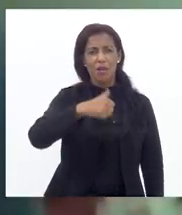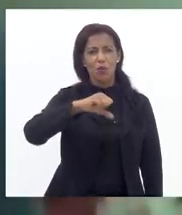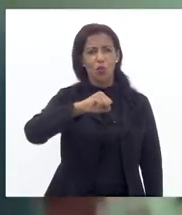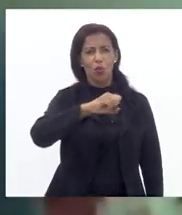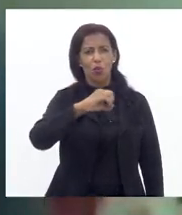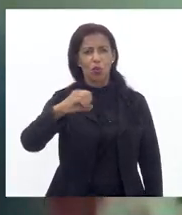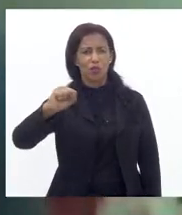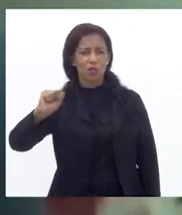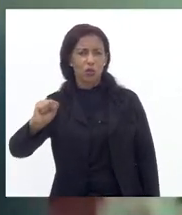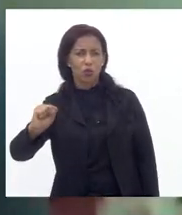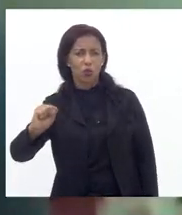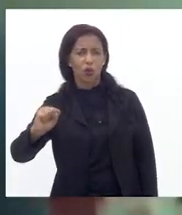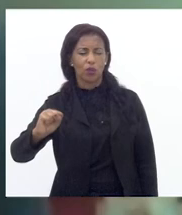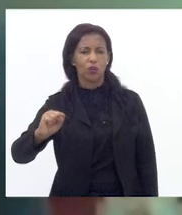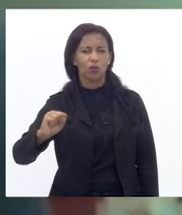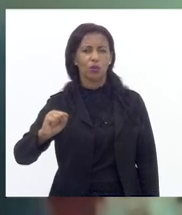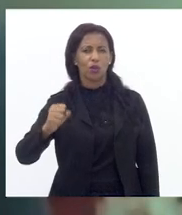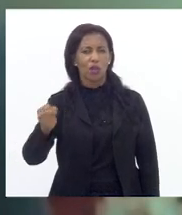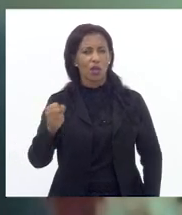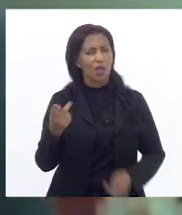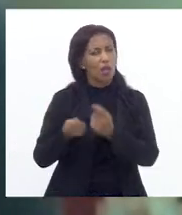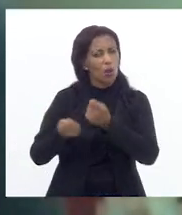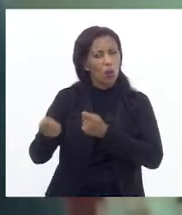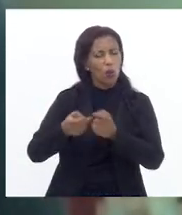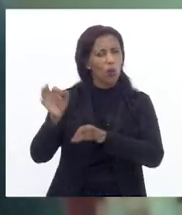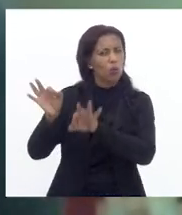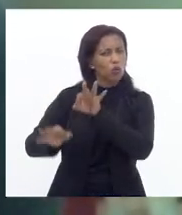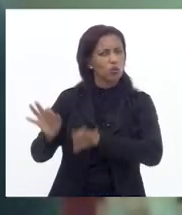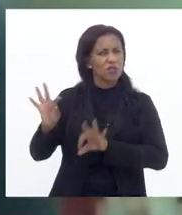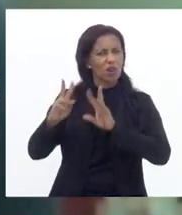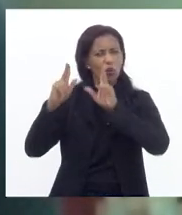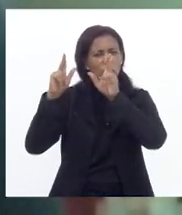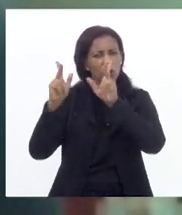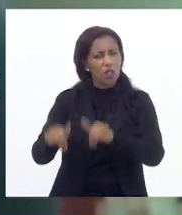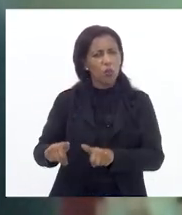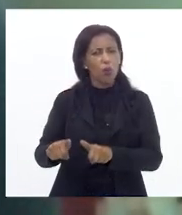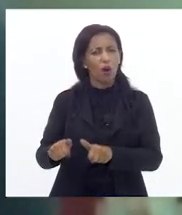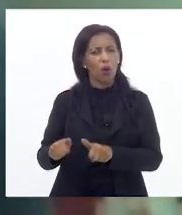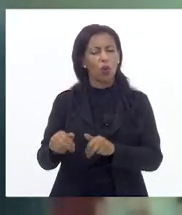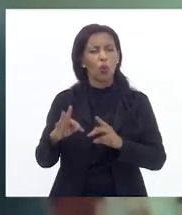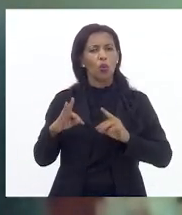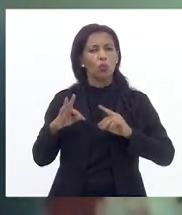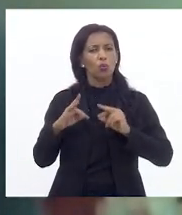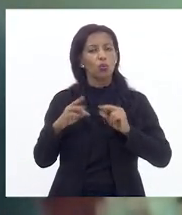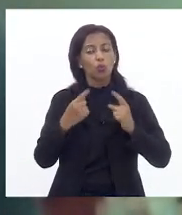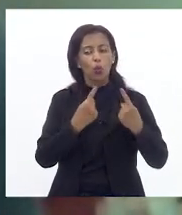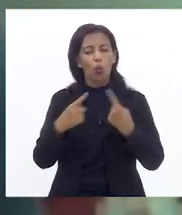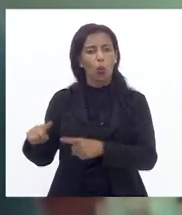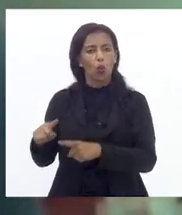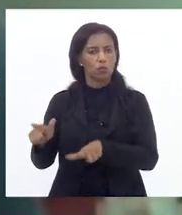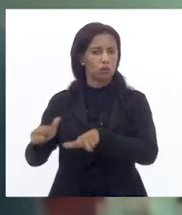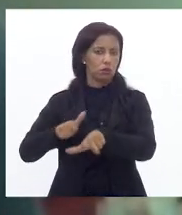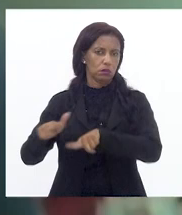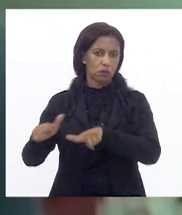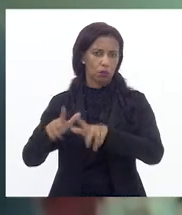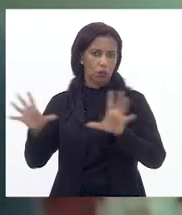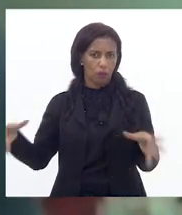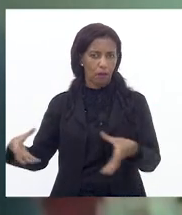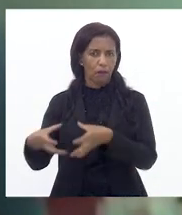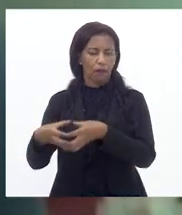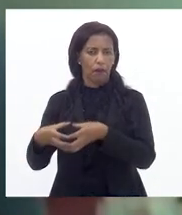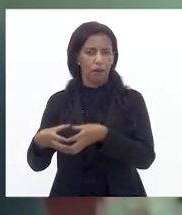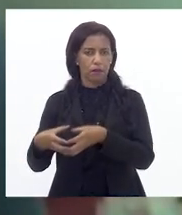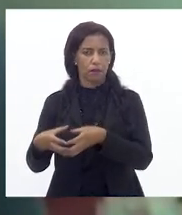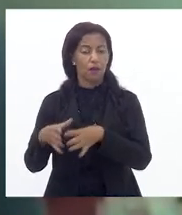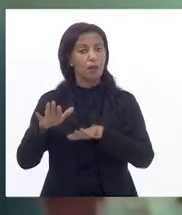jurid econômico-cultural judicial tudo contra os trabalhadores a